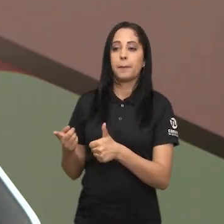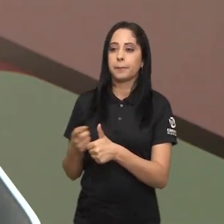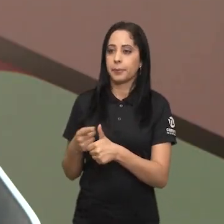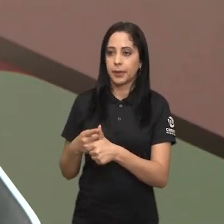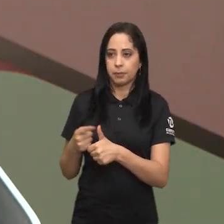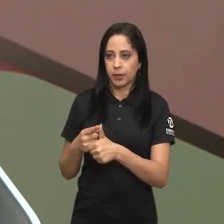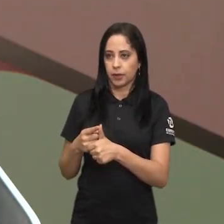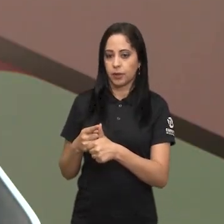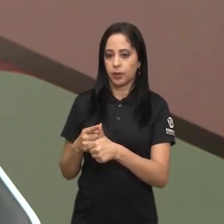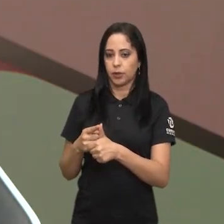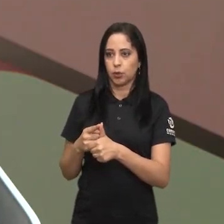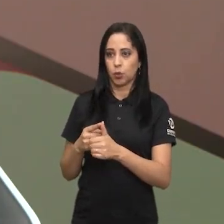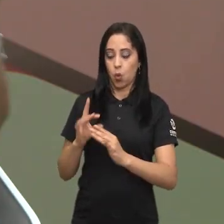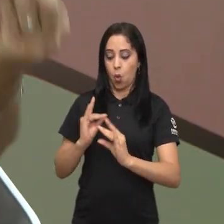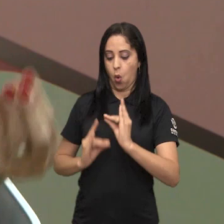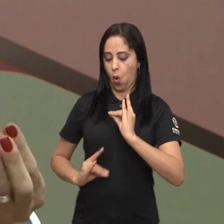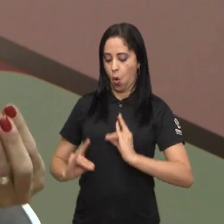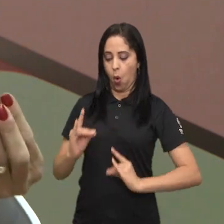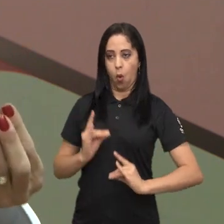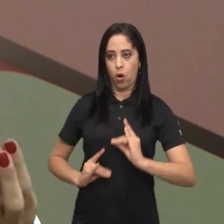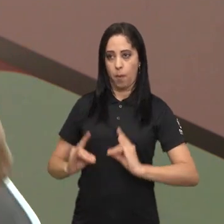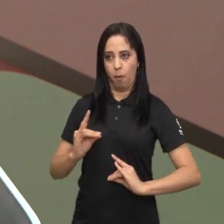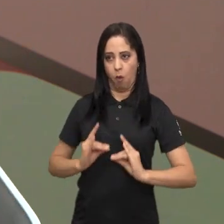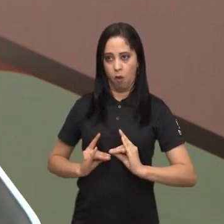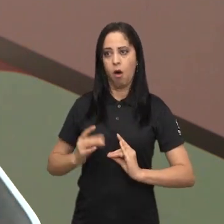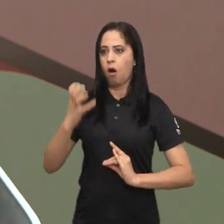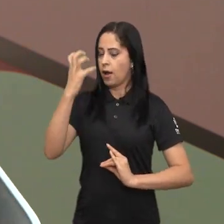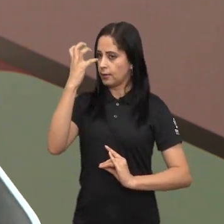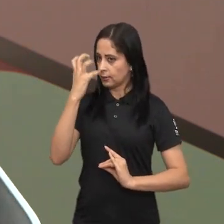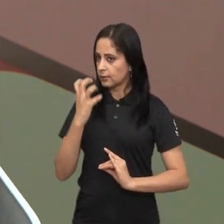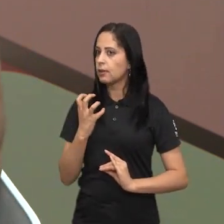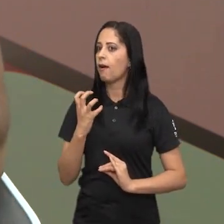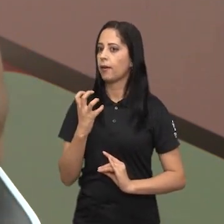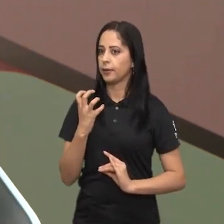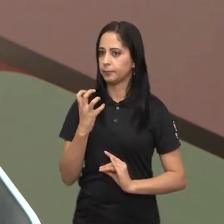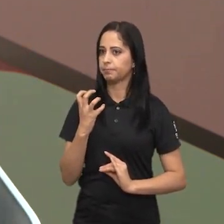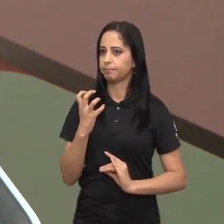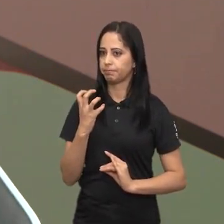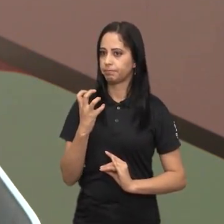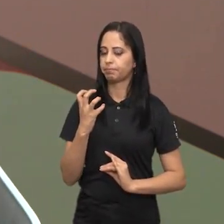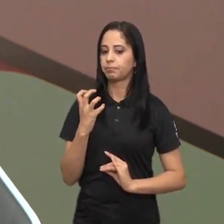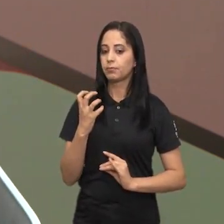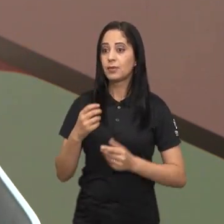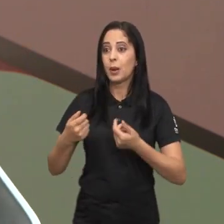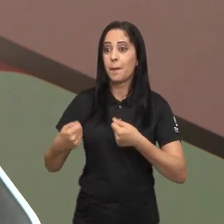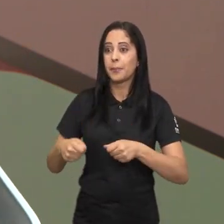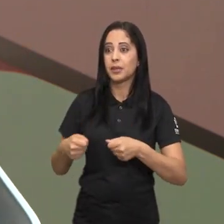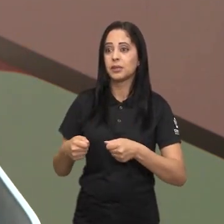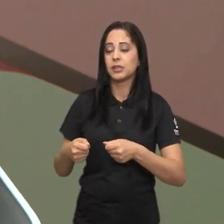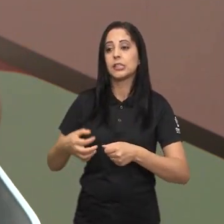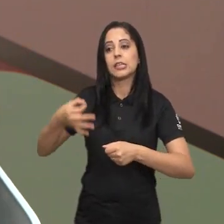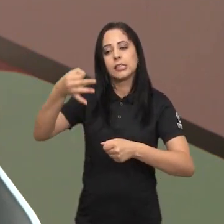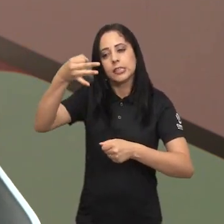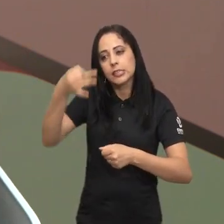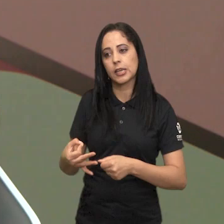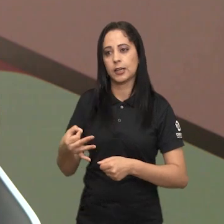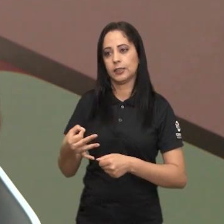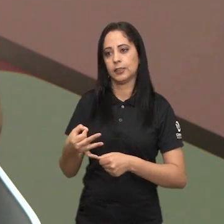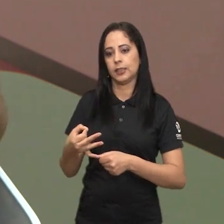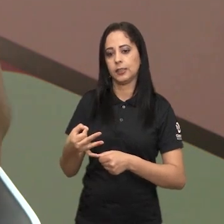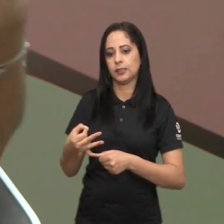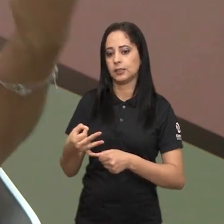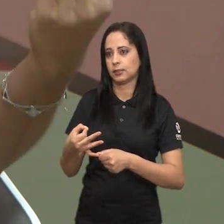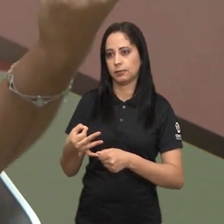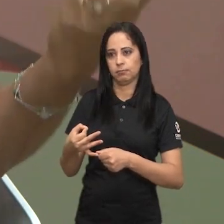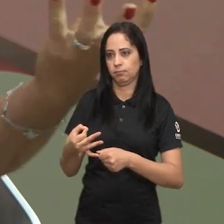para qualquer hormônio não é brincadeira. Sim. Para você também fazer uma prescrição hormonal, precisamos ter certeza